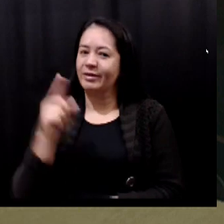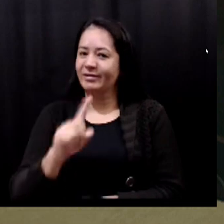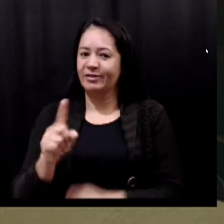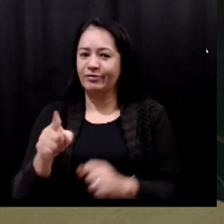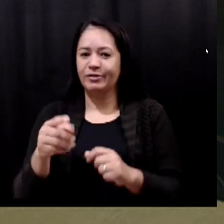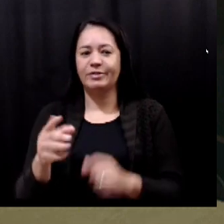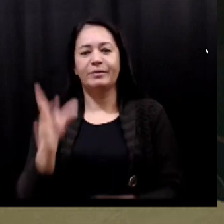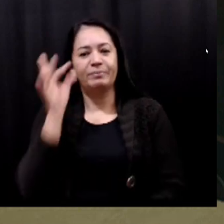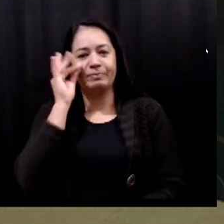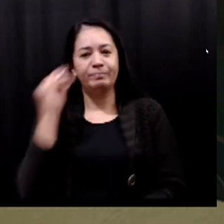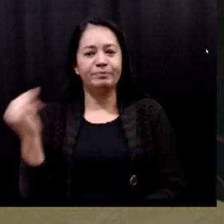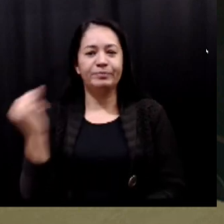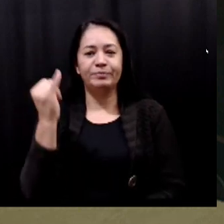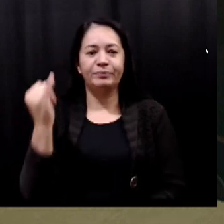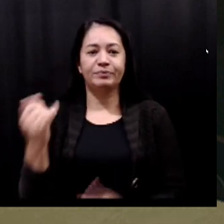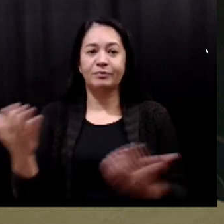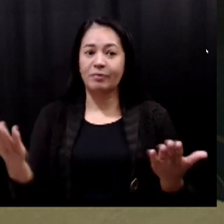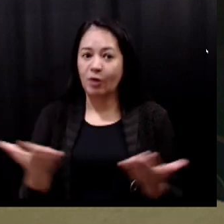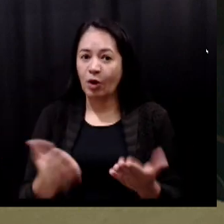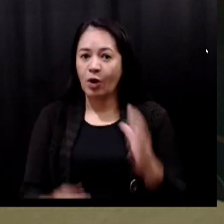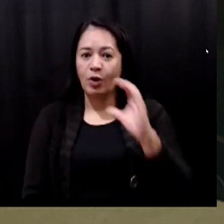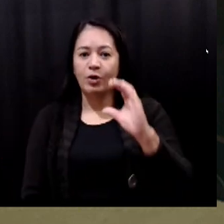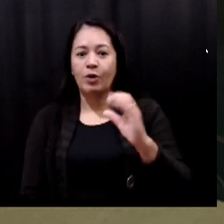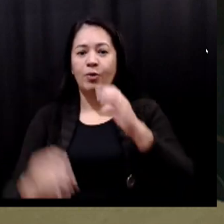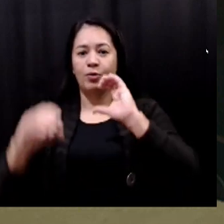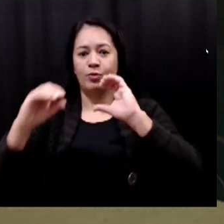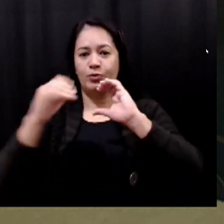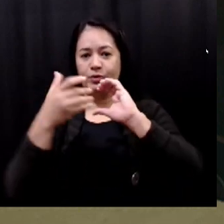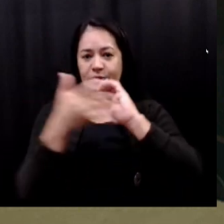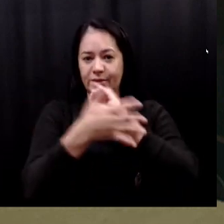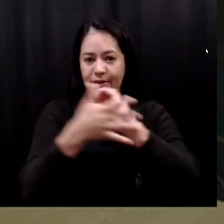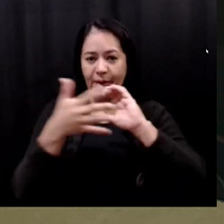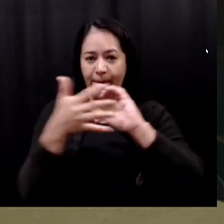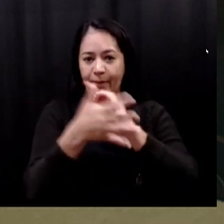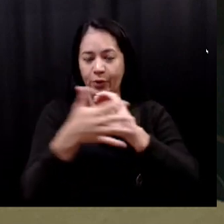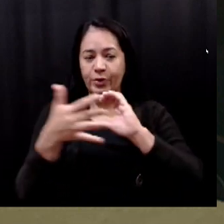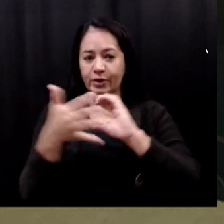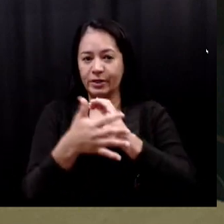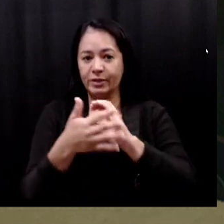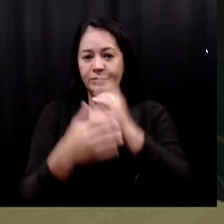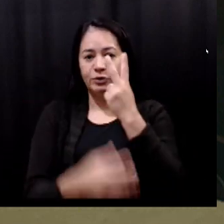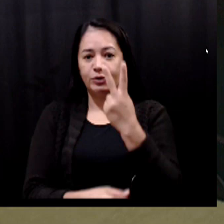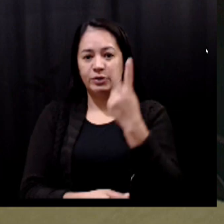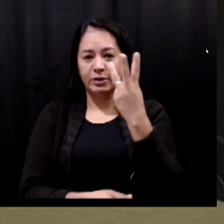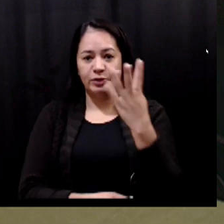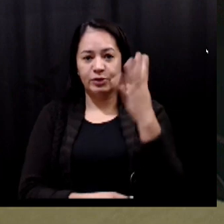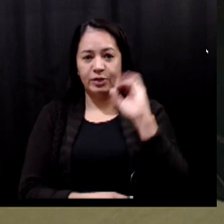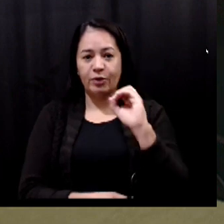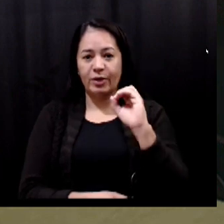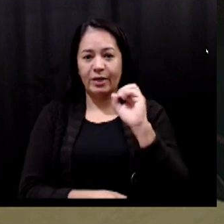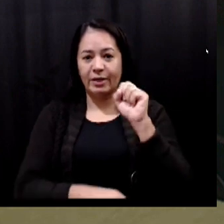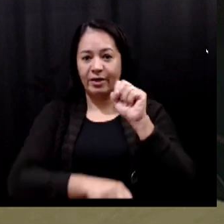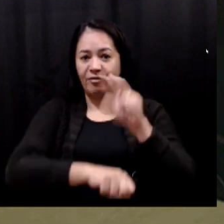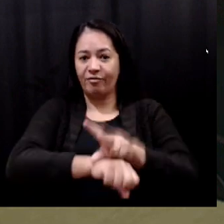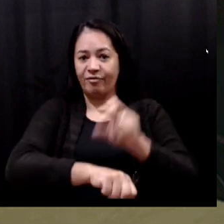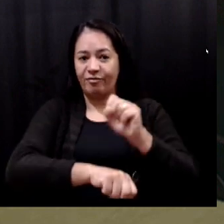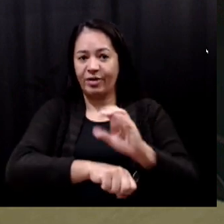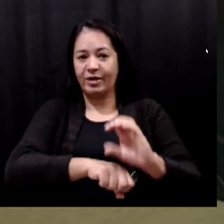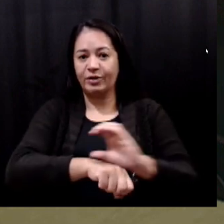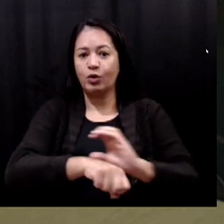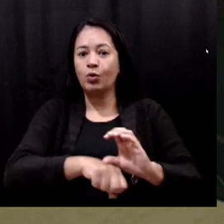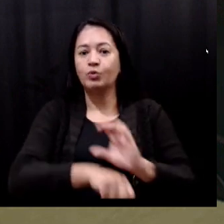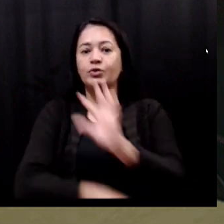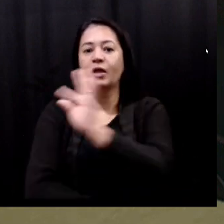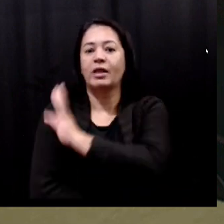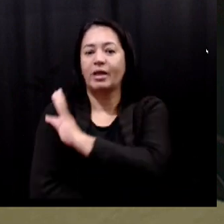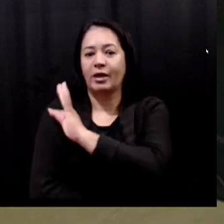E olha, o CEPROCAMP terá 240 vagas nos cursos técnicos gratuitos para o segundo semestre. O edital marca